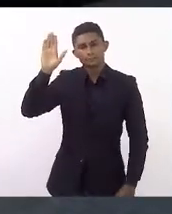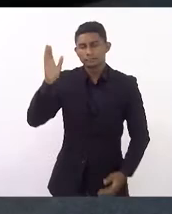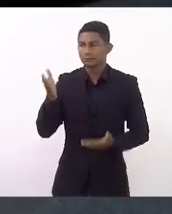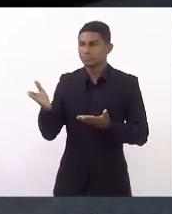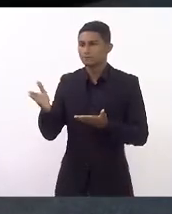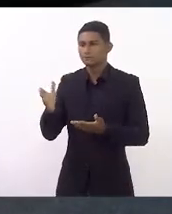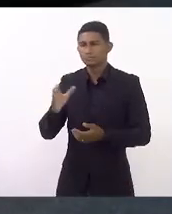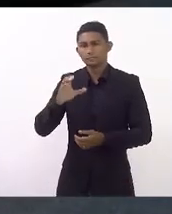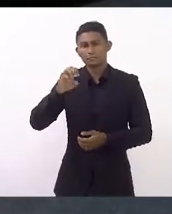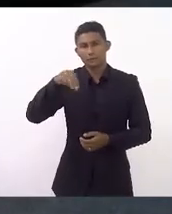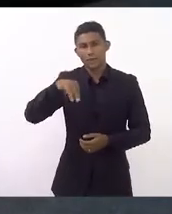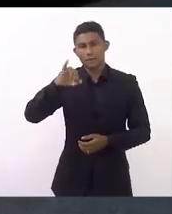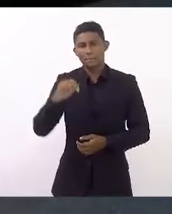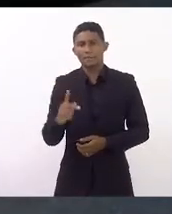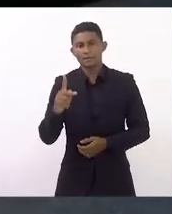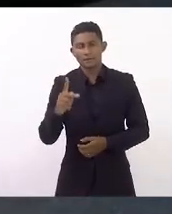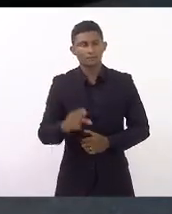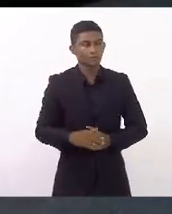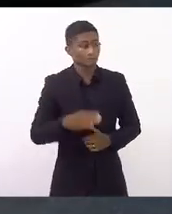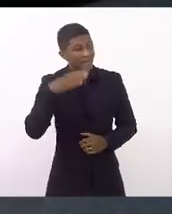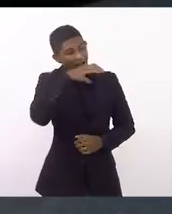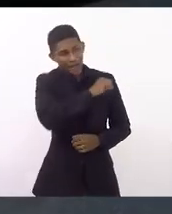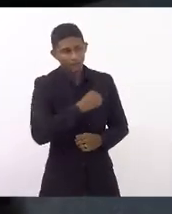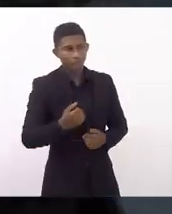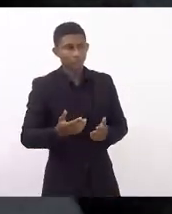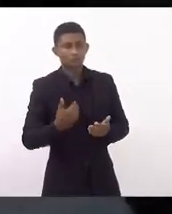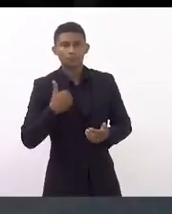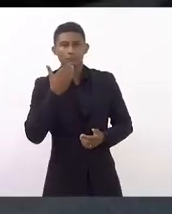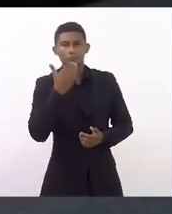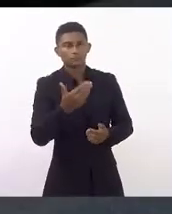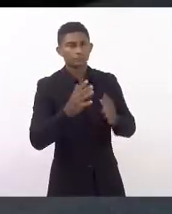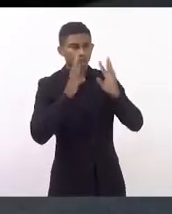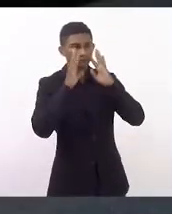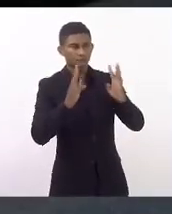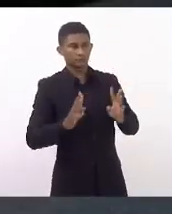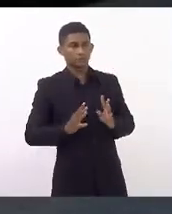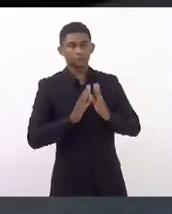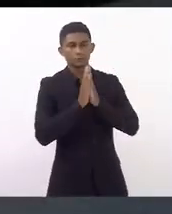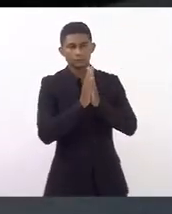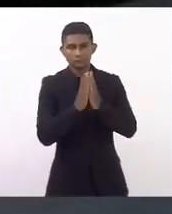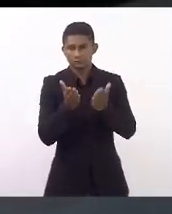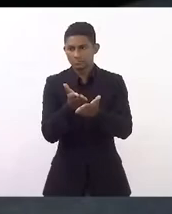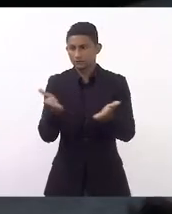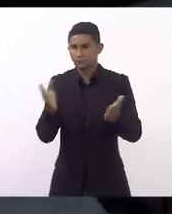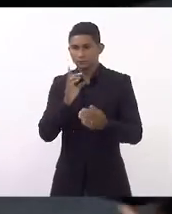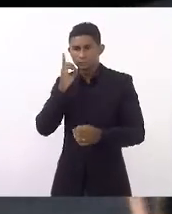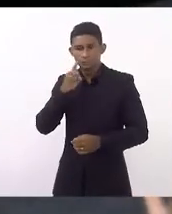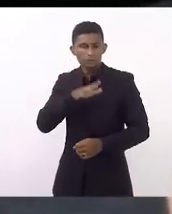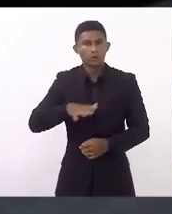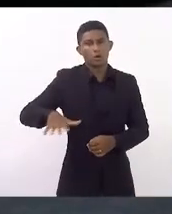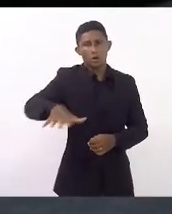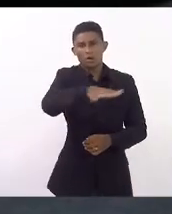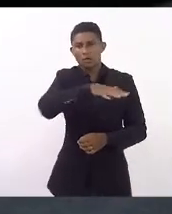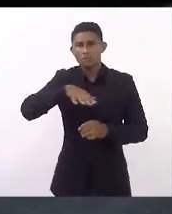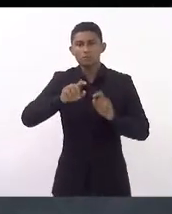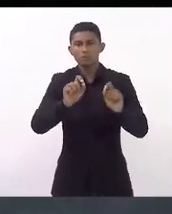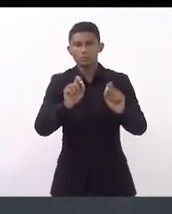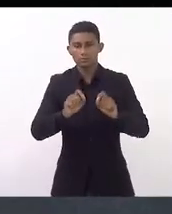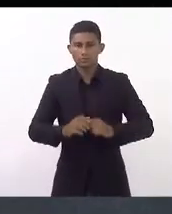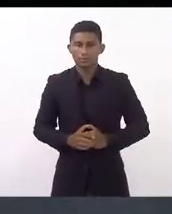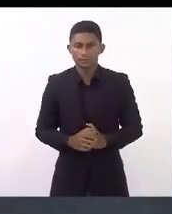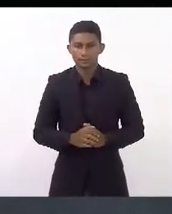É rápido e sobre o mesmo tema. Peço atenção também do deputado Márcio Pacheco, Valdec e Serafini.